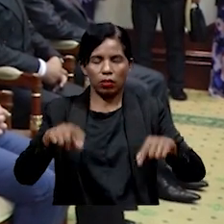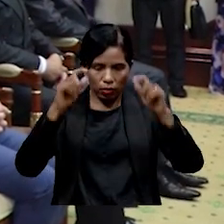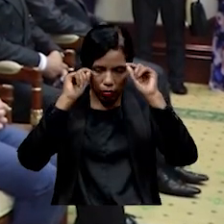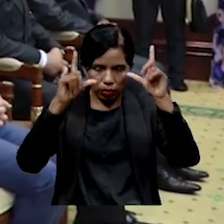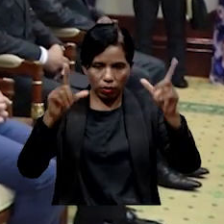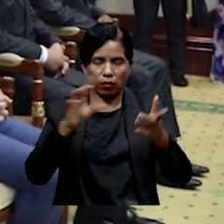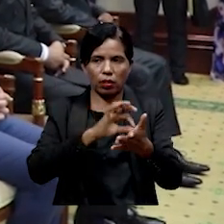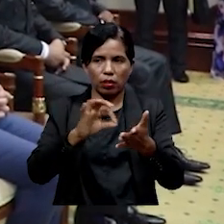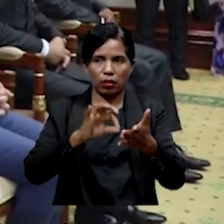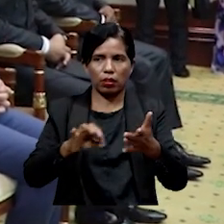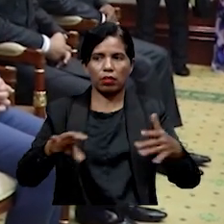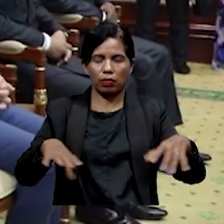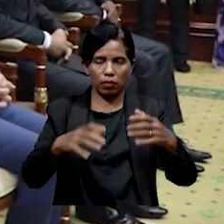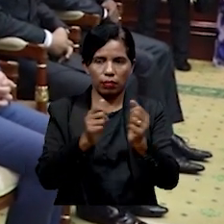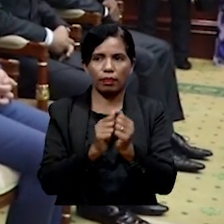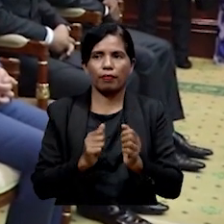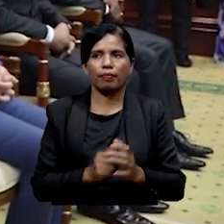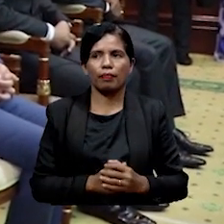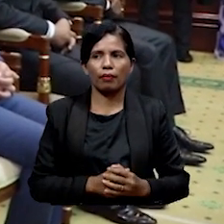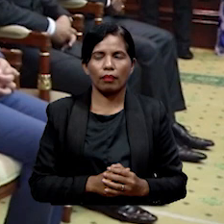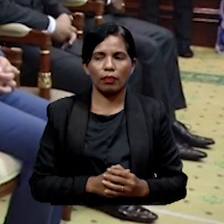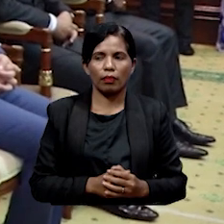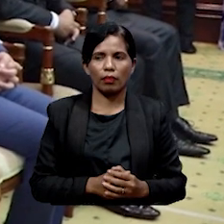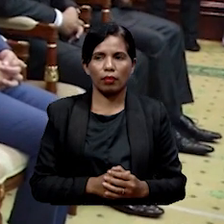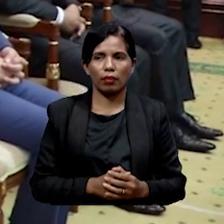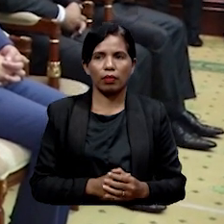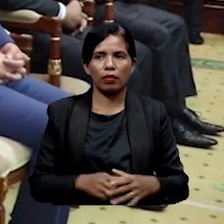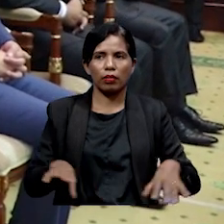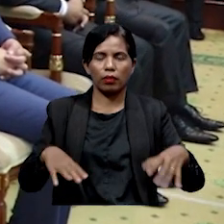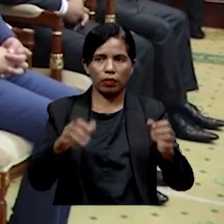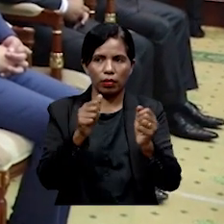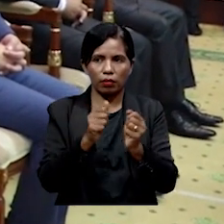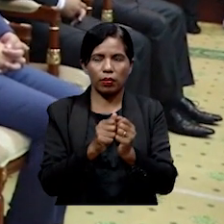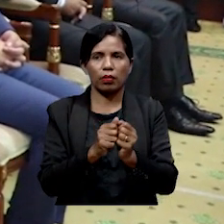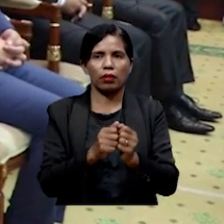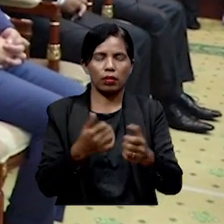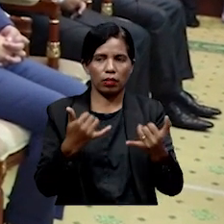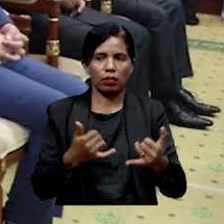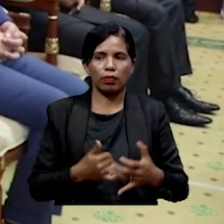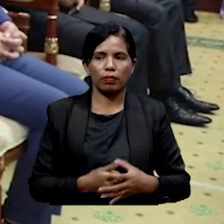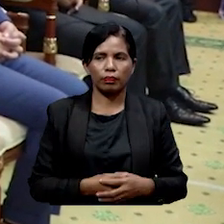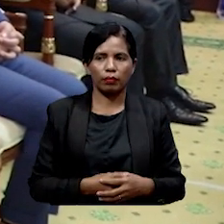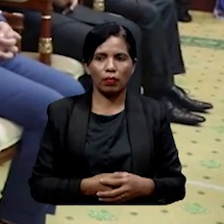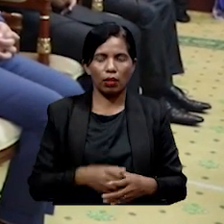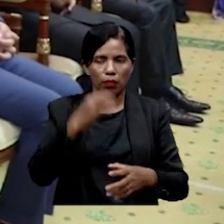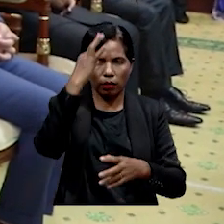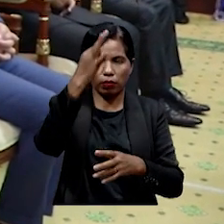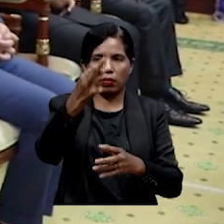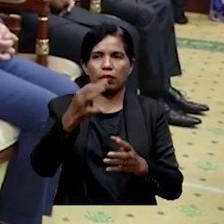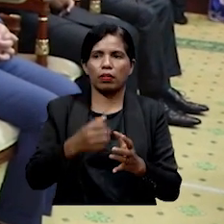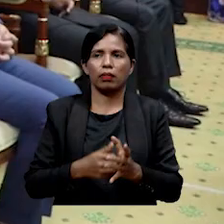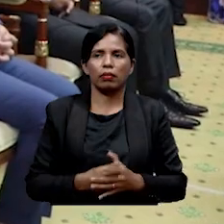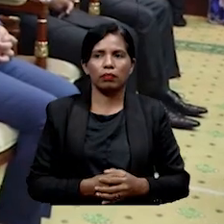ohin pertanto ho formalisasang akor servisu aeroida ohin ba ohin ya